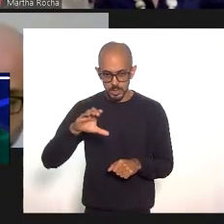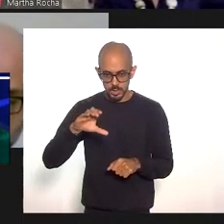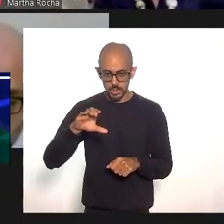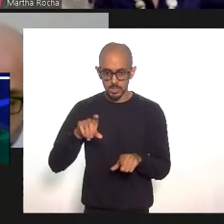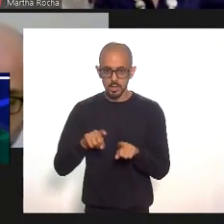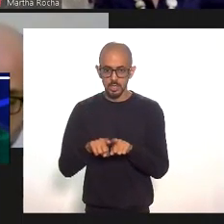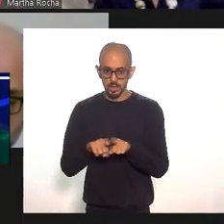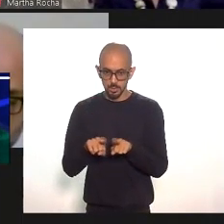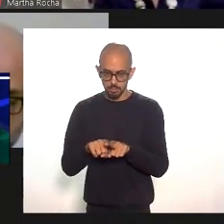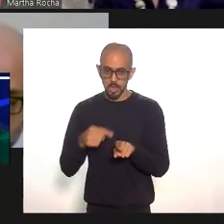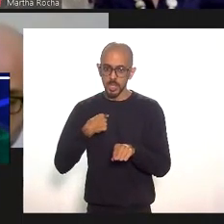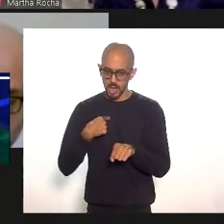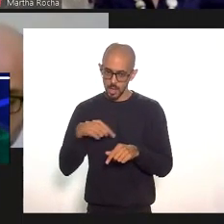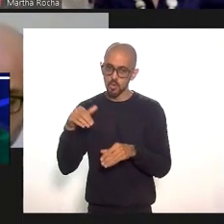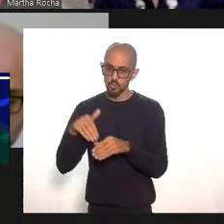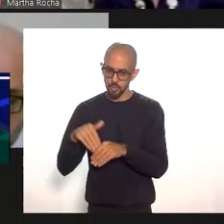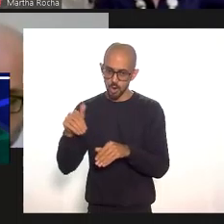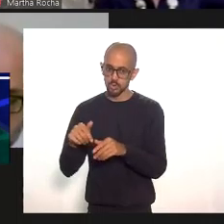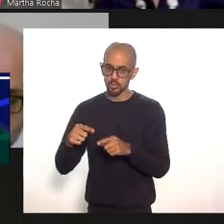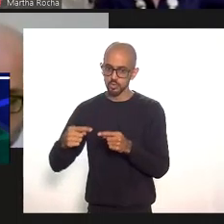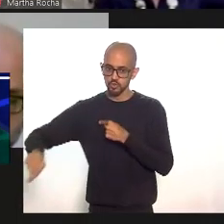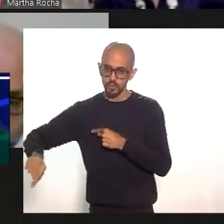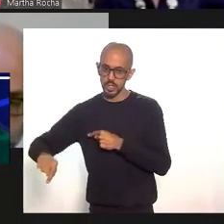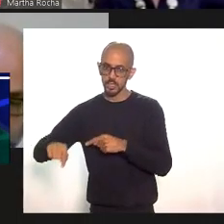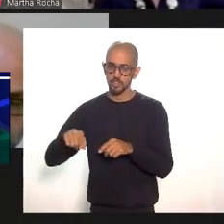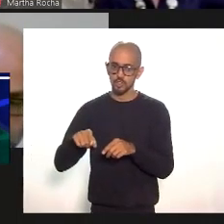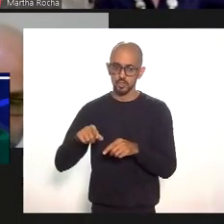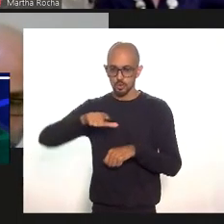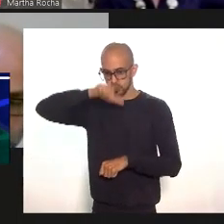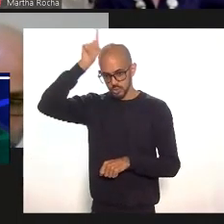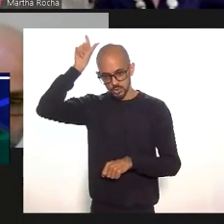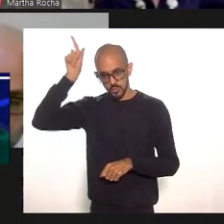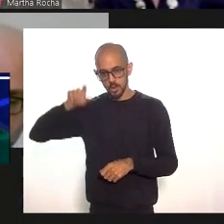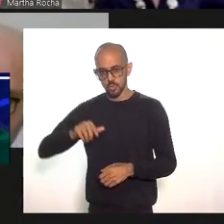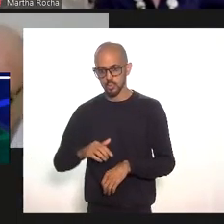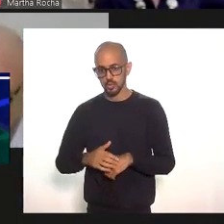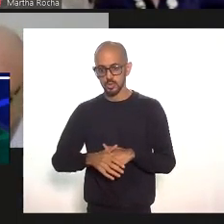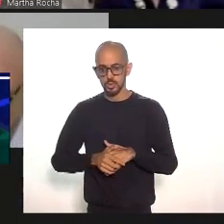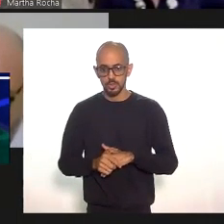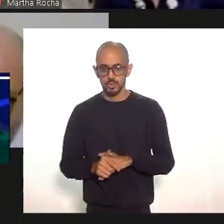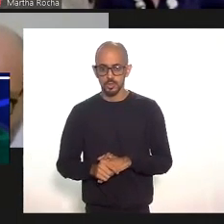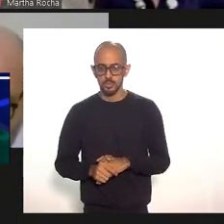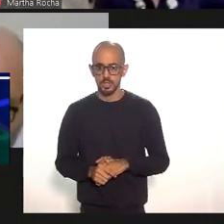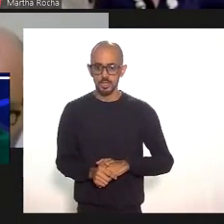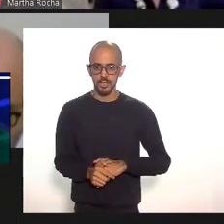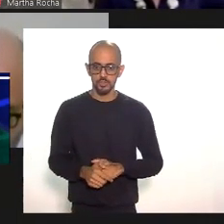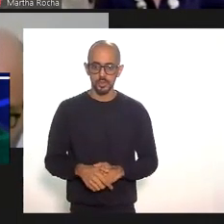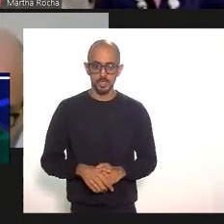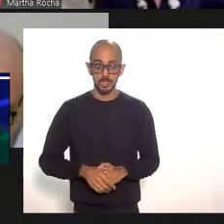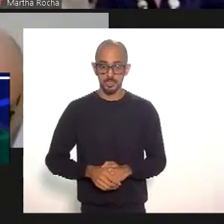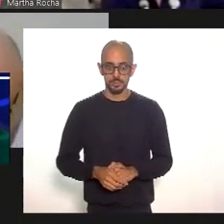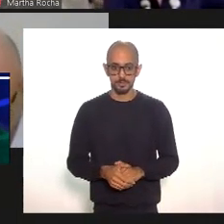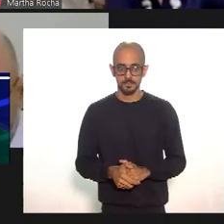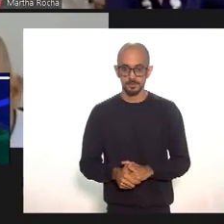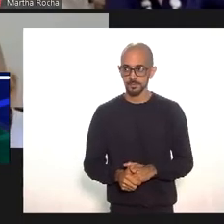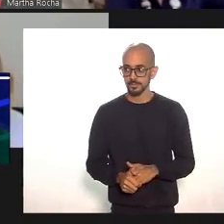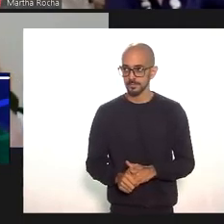o voto divergente do deputado Luiz Paulo, me equivoquei. Voto de, também vota com o deputado Luiz Paulo,